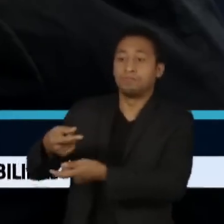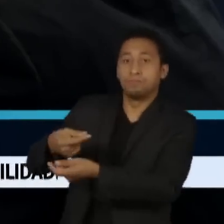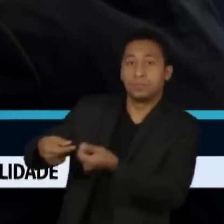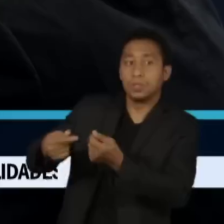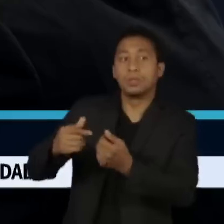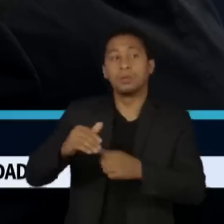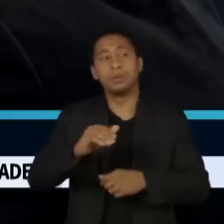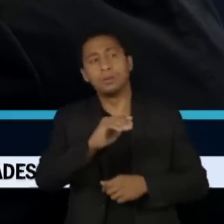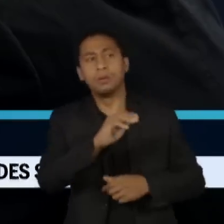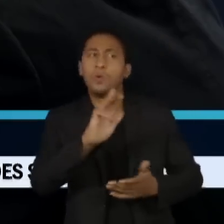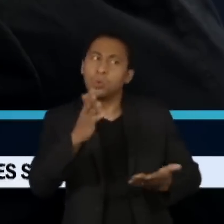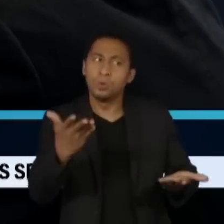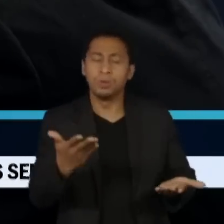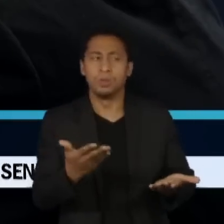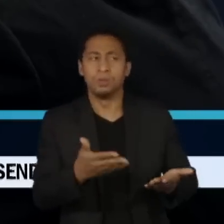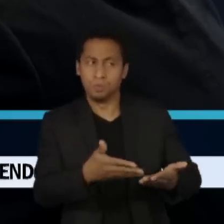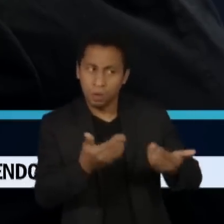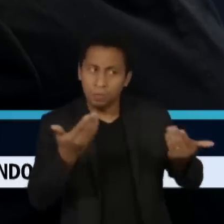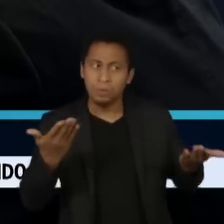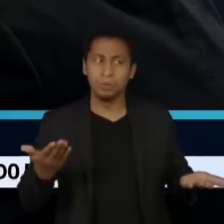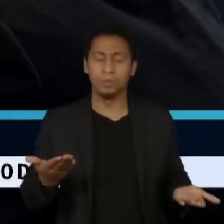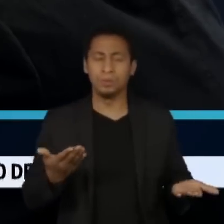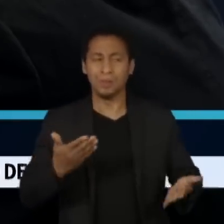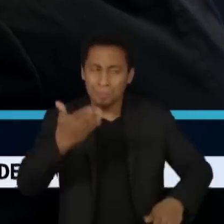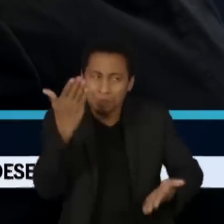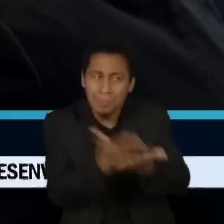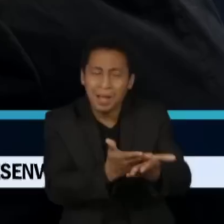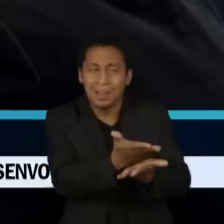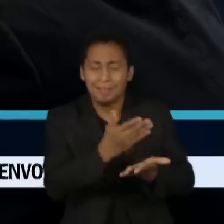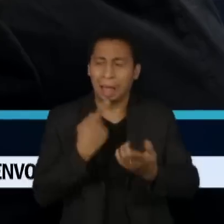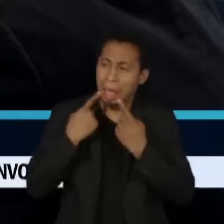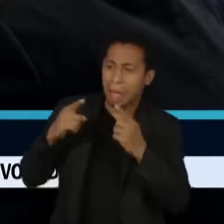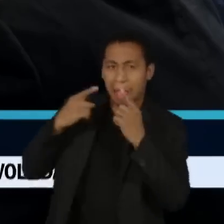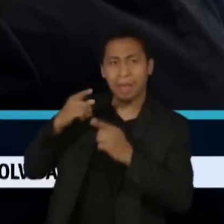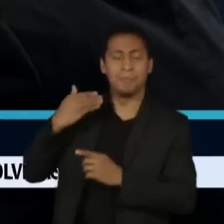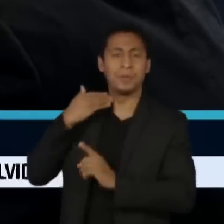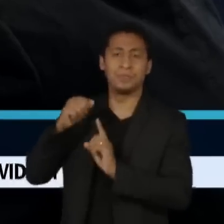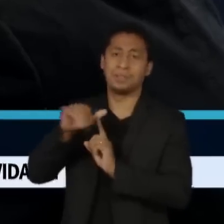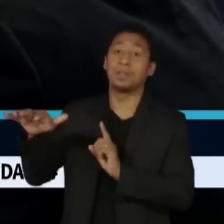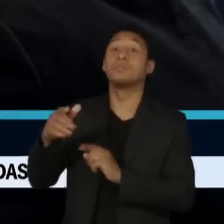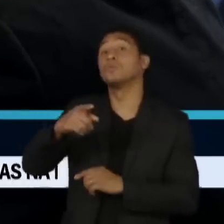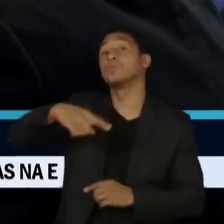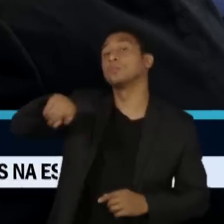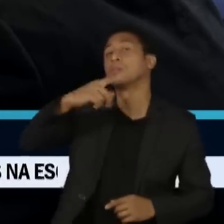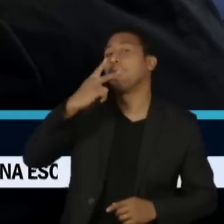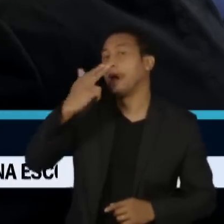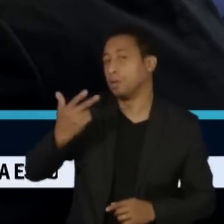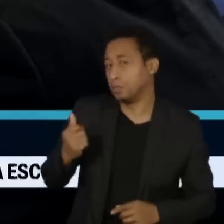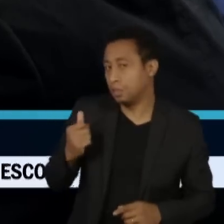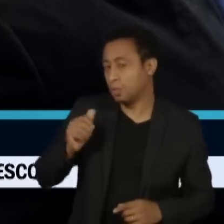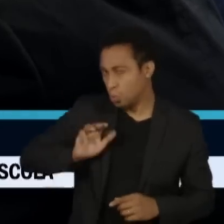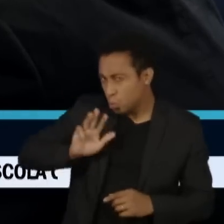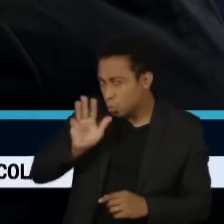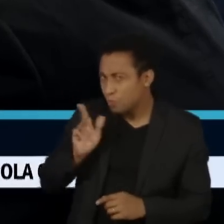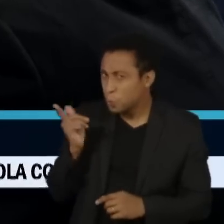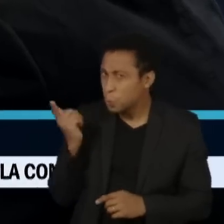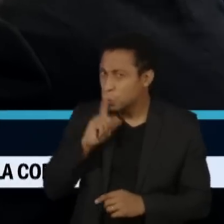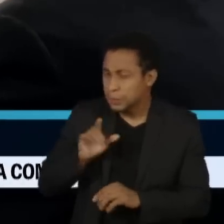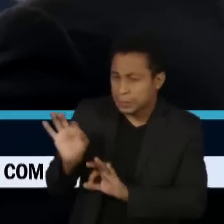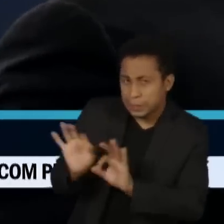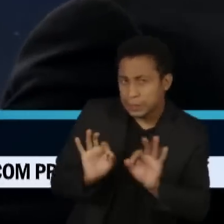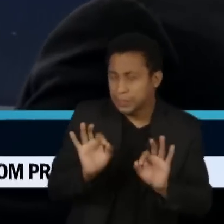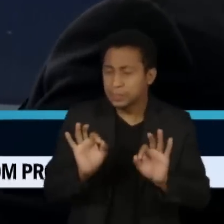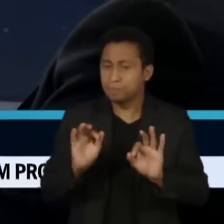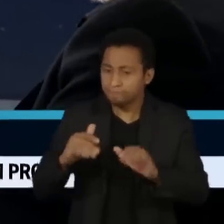e menos estresse com o banco central Será que ele vai conseguir atingir né concluir a peça chave do governo dele